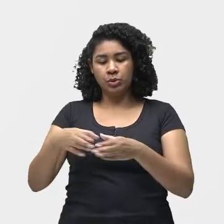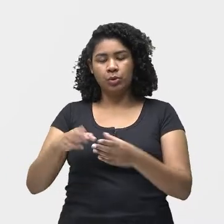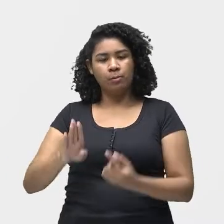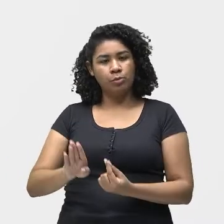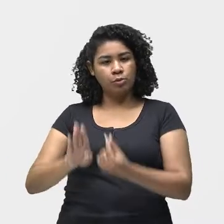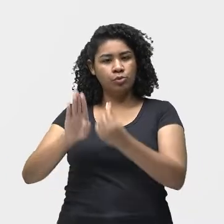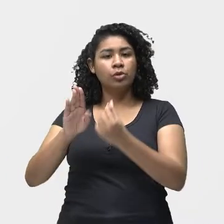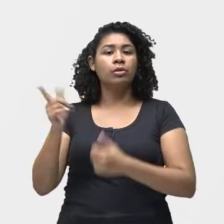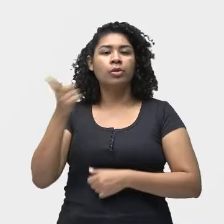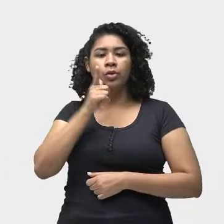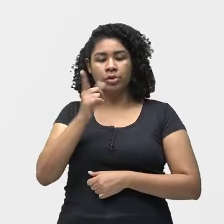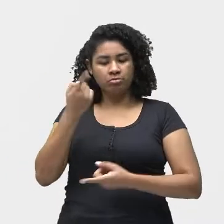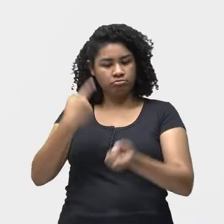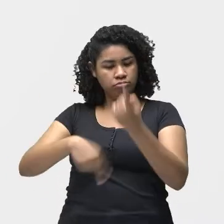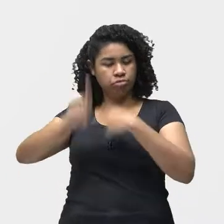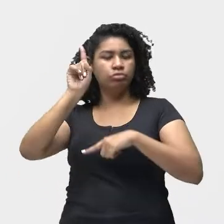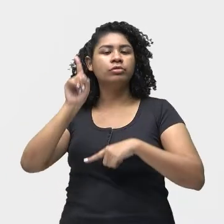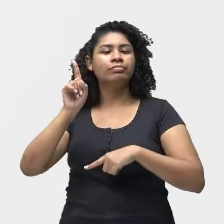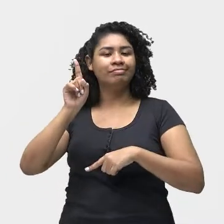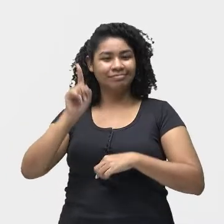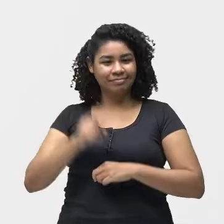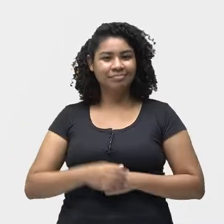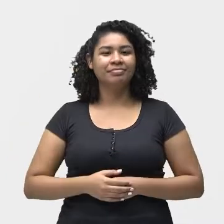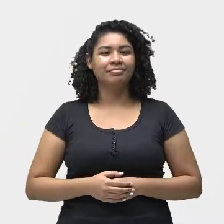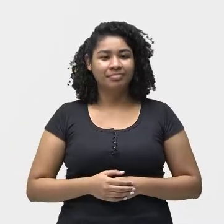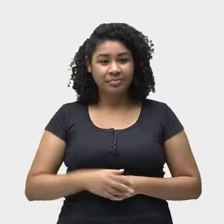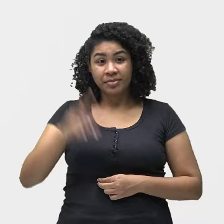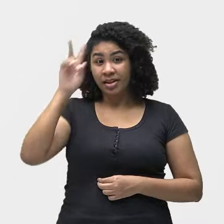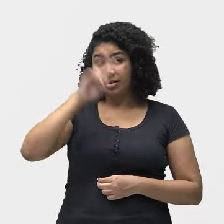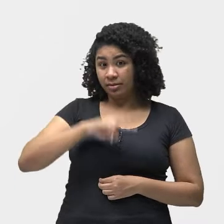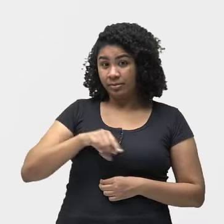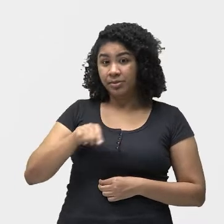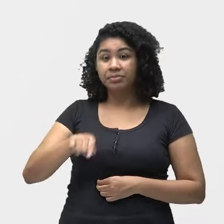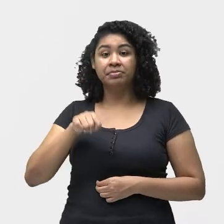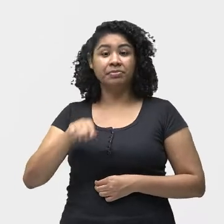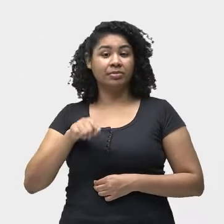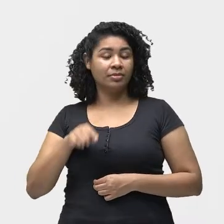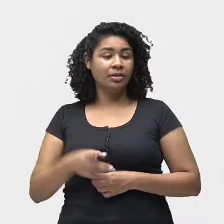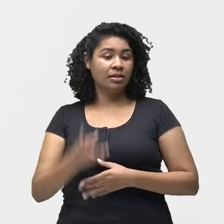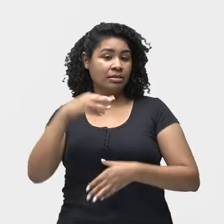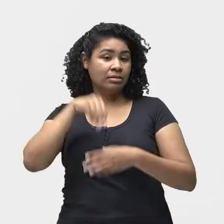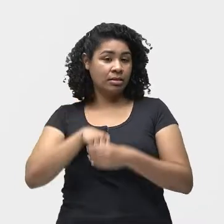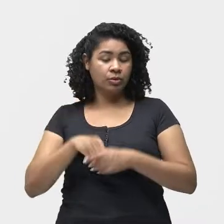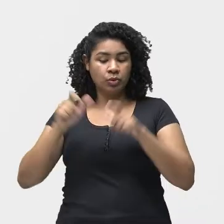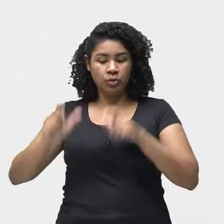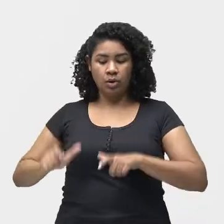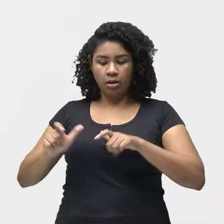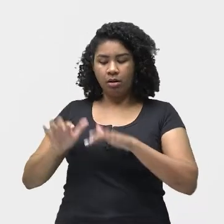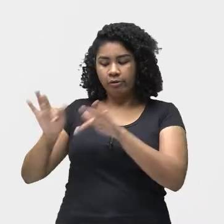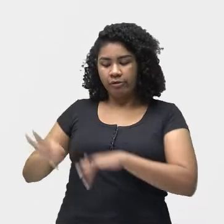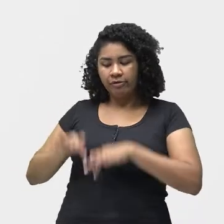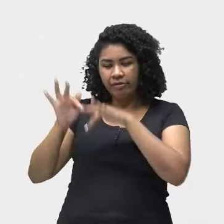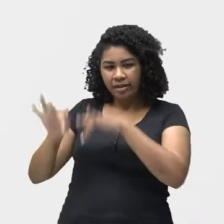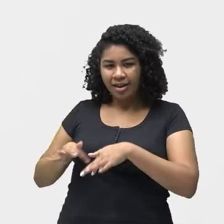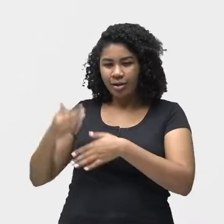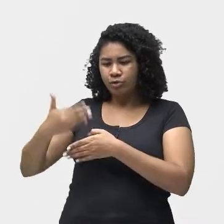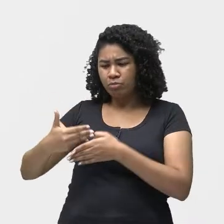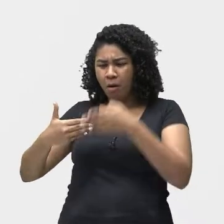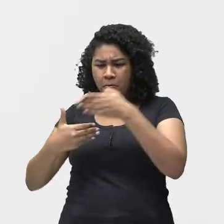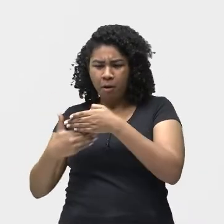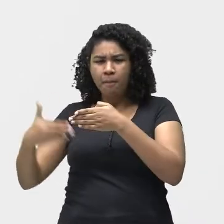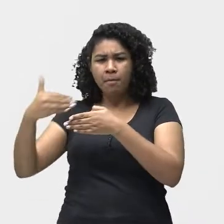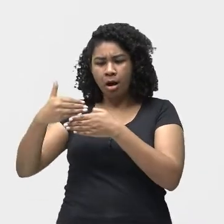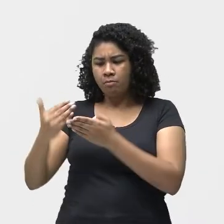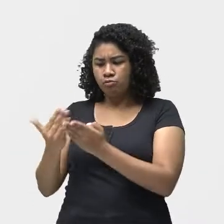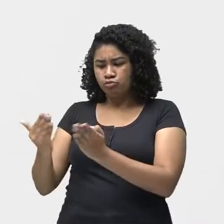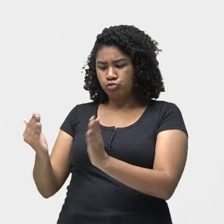Lembre que é a burguesia que surgiu dentro, tá, dos feudos, nas encostas, aqueles muros enormes que